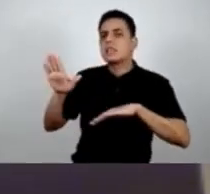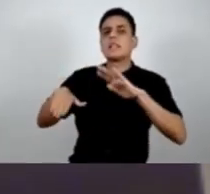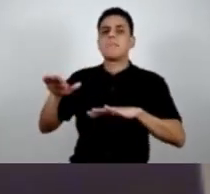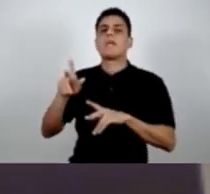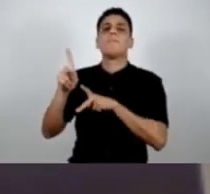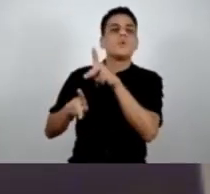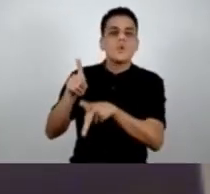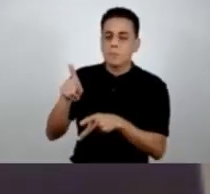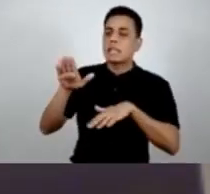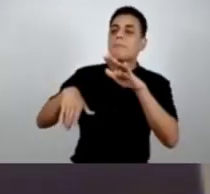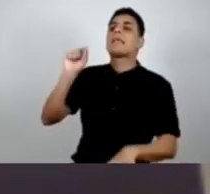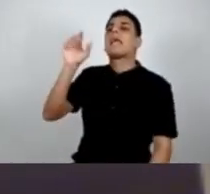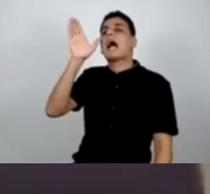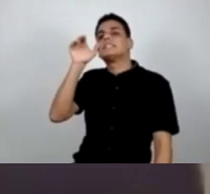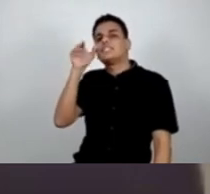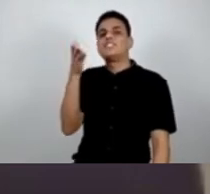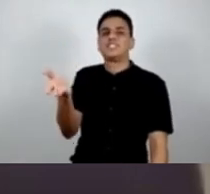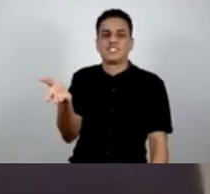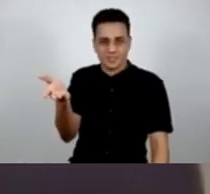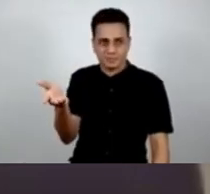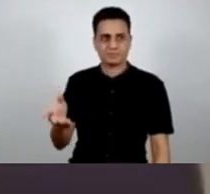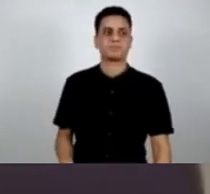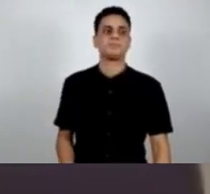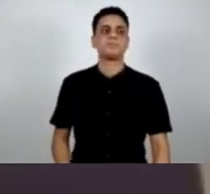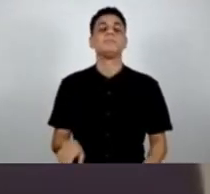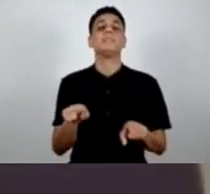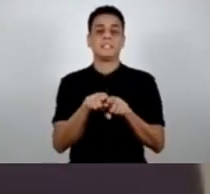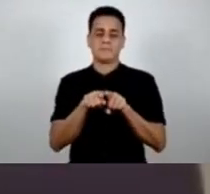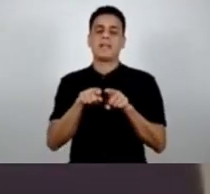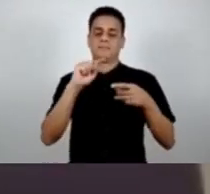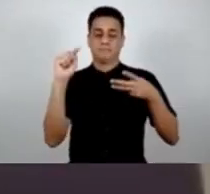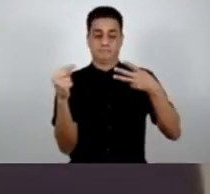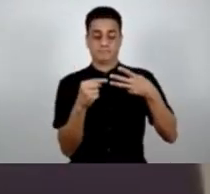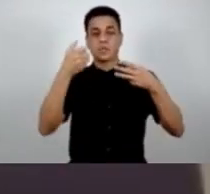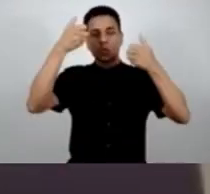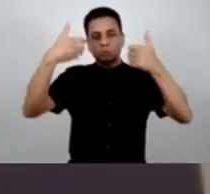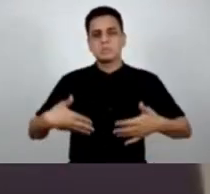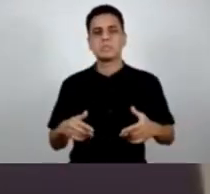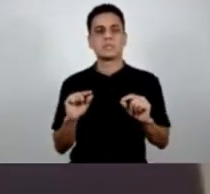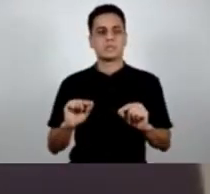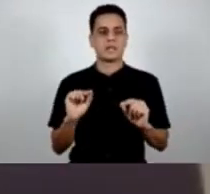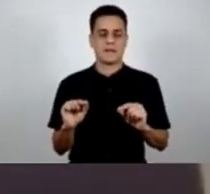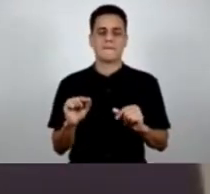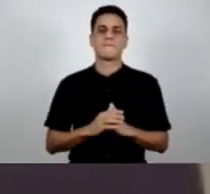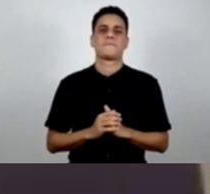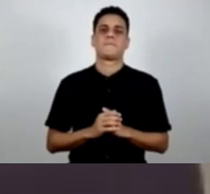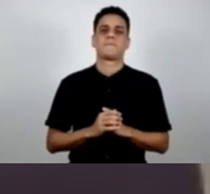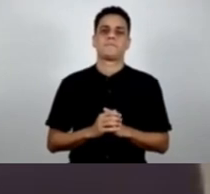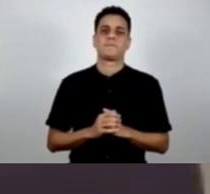audiência. E outro ponto que eu quero falar, que tem que ver com os dois anteriores, é com o